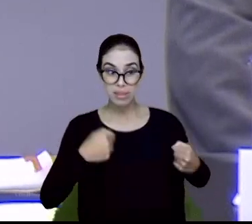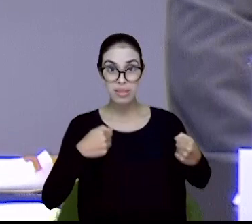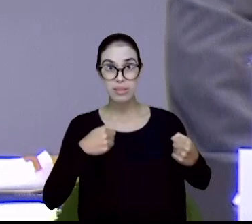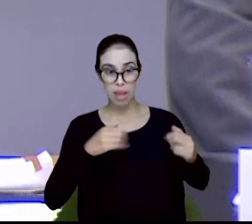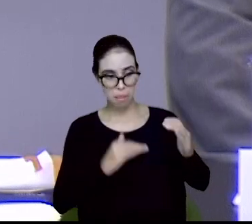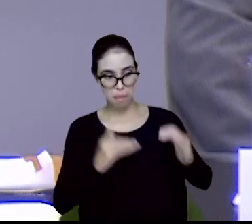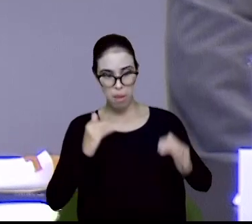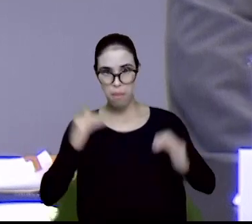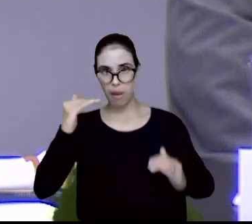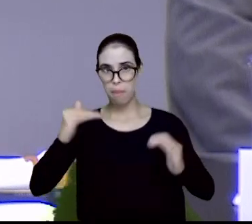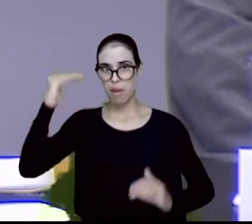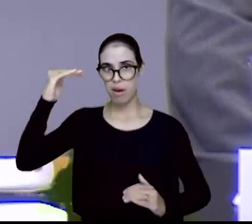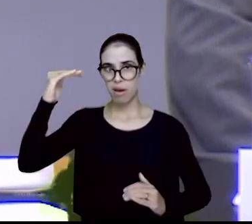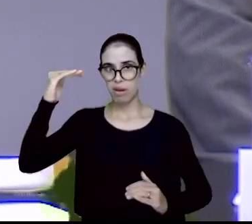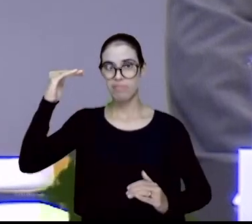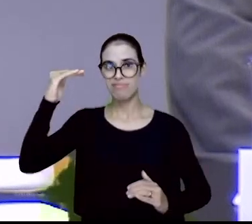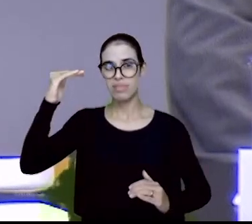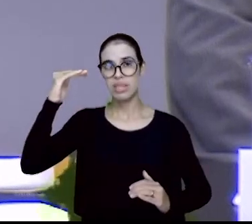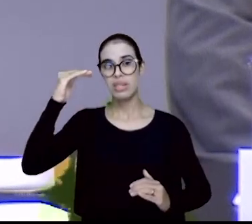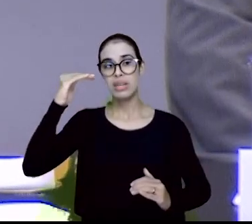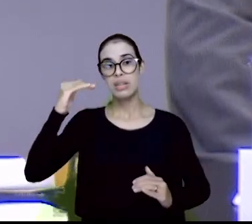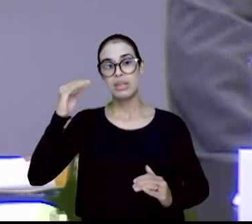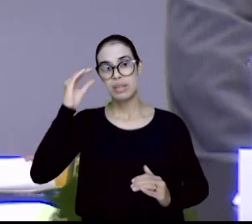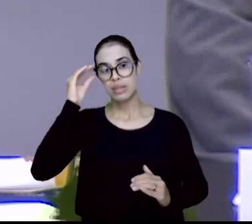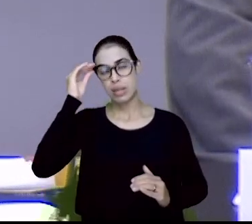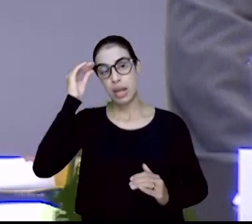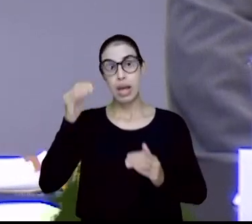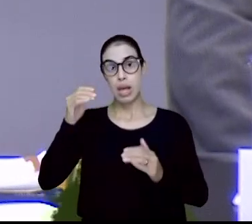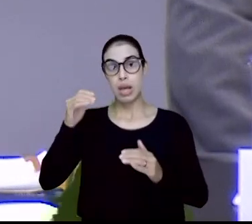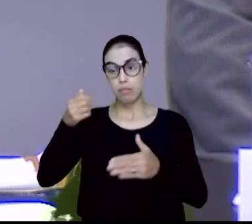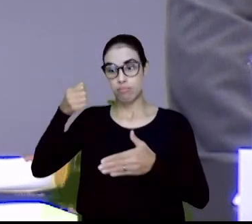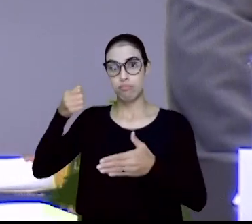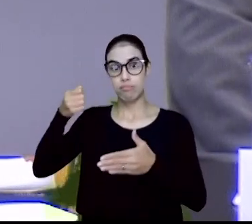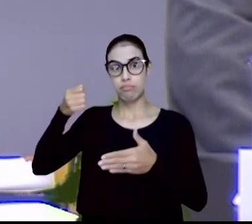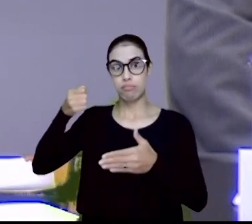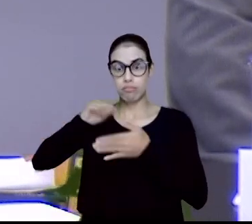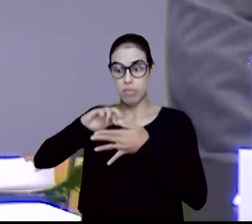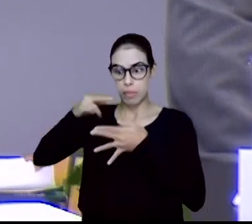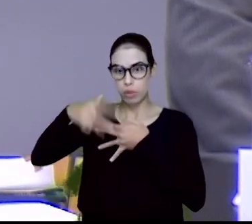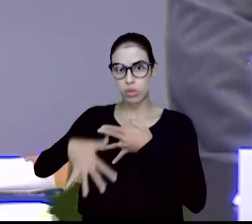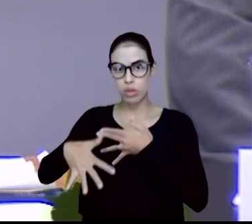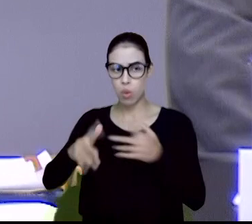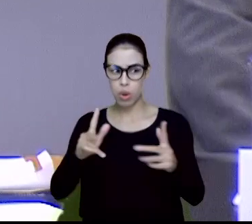você tornar a decisão em repercussão geral uma súmula vinculante, cabe